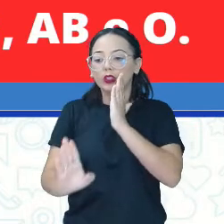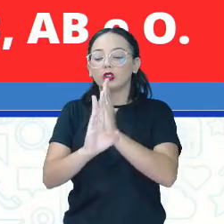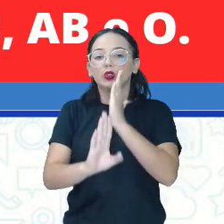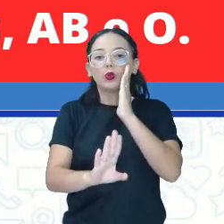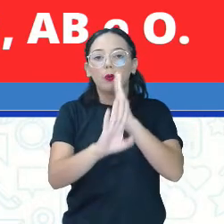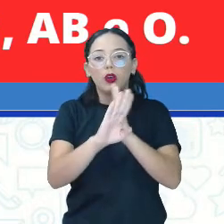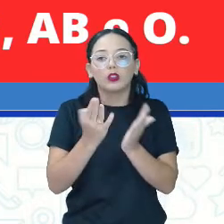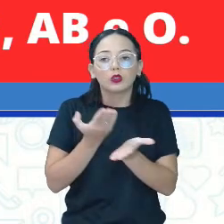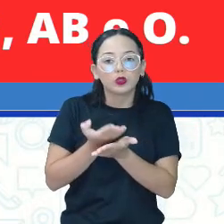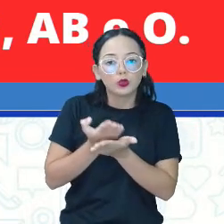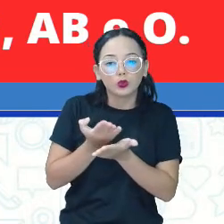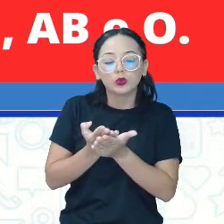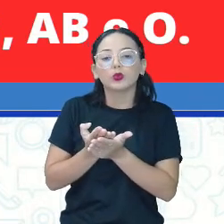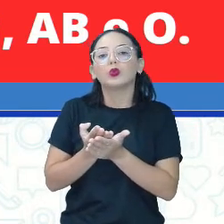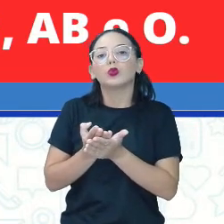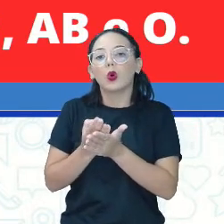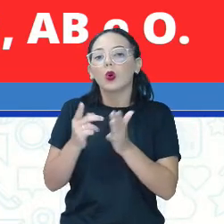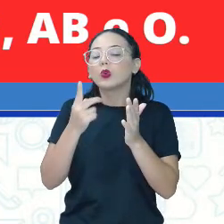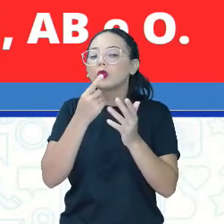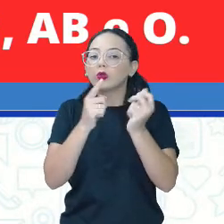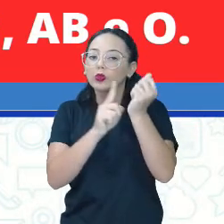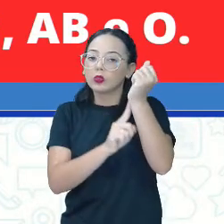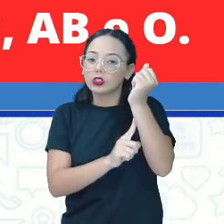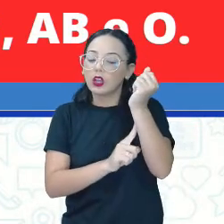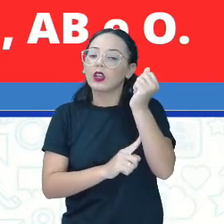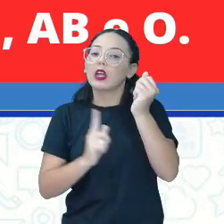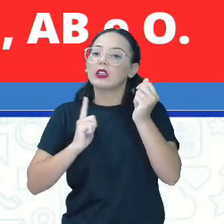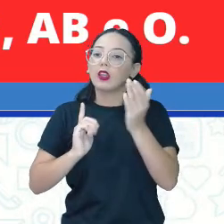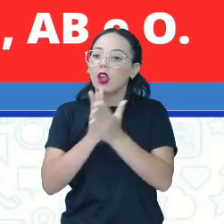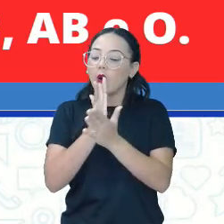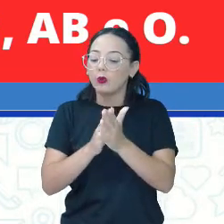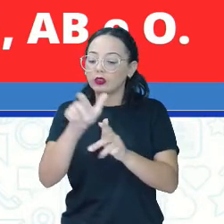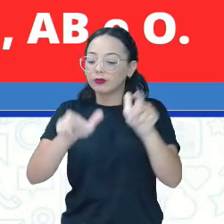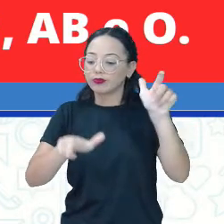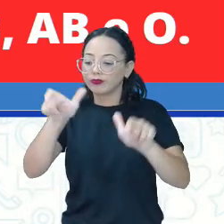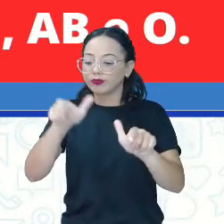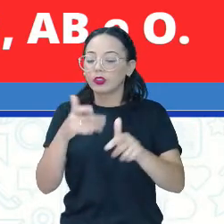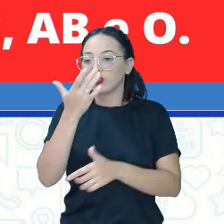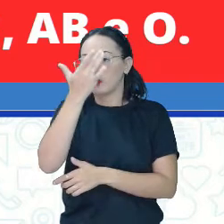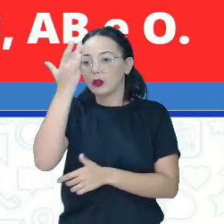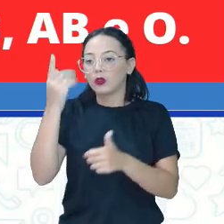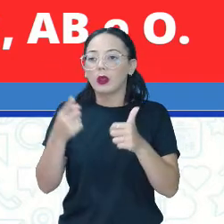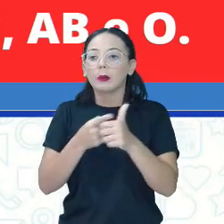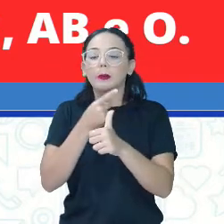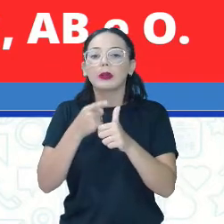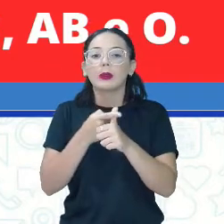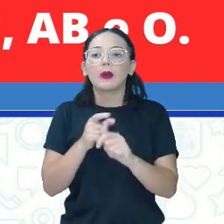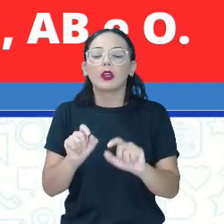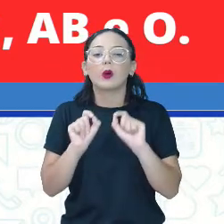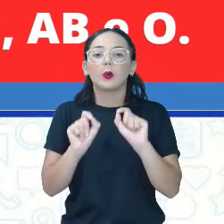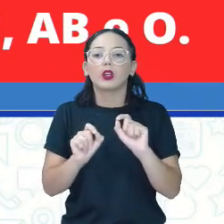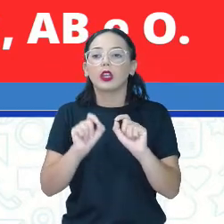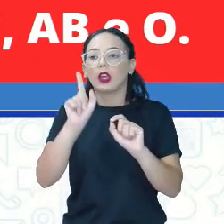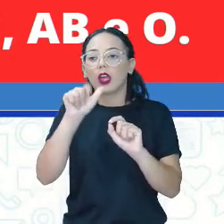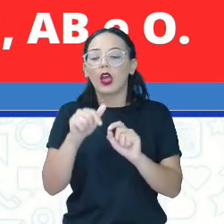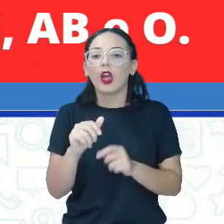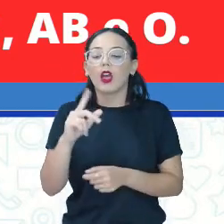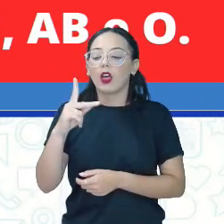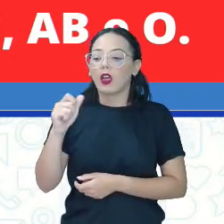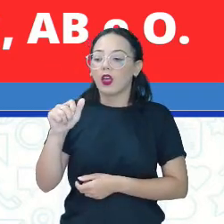do estudo, né, do sangue, eu trouxe alguns assim, mais significativos. A primeira aí, na questão de